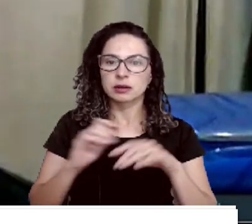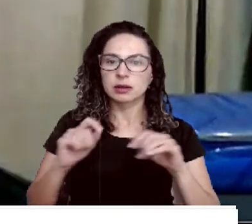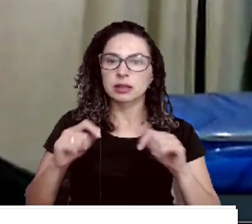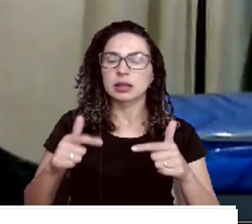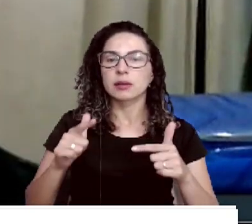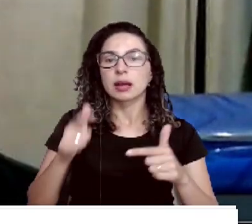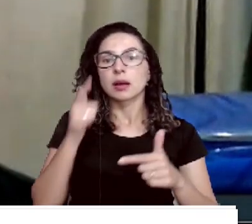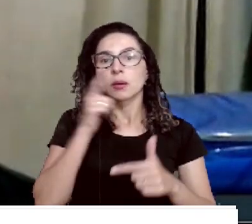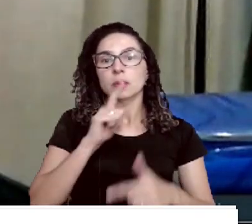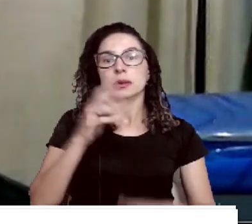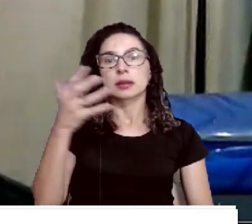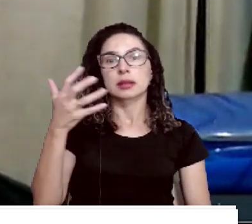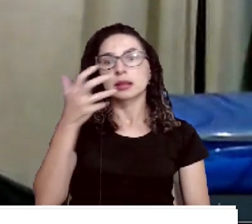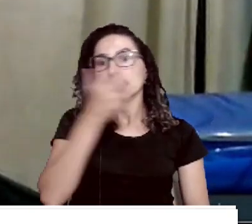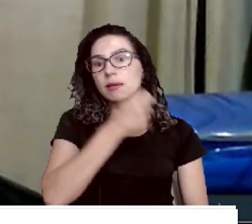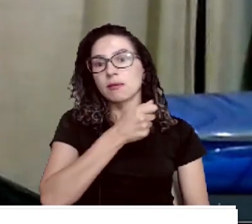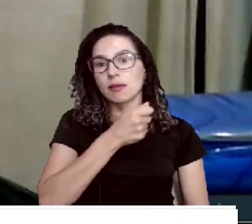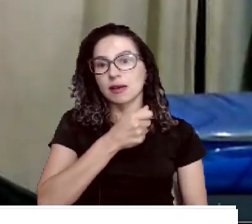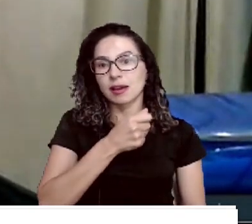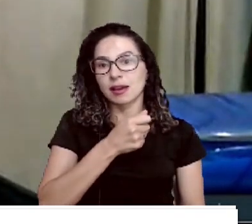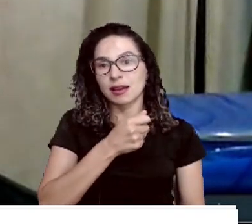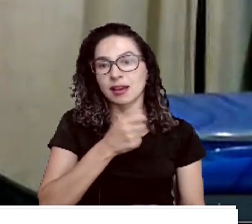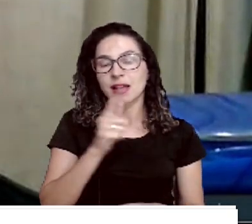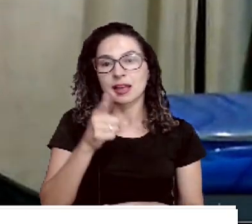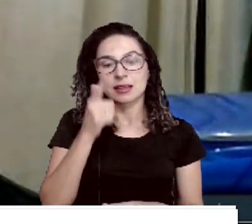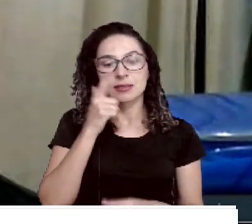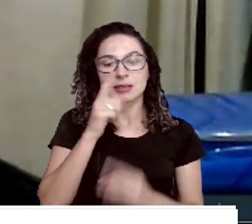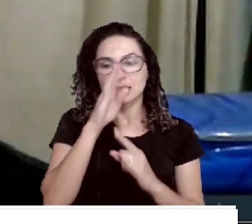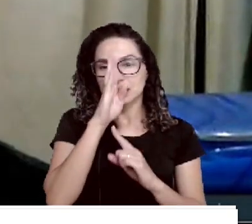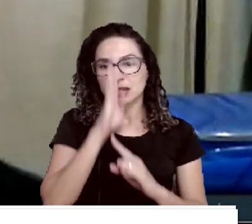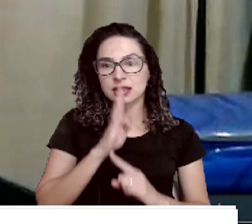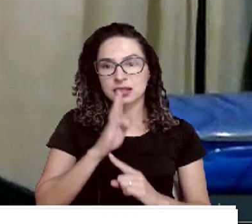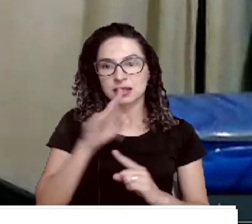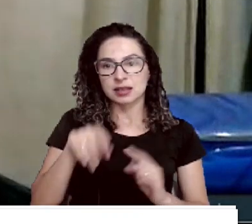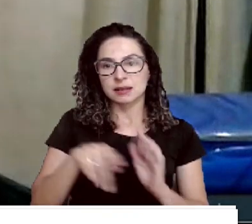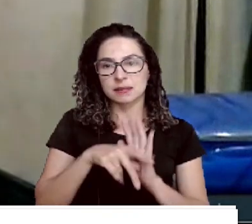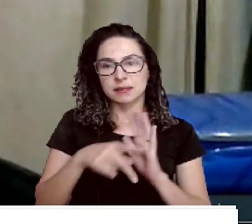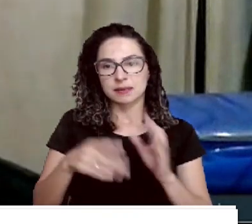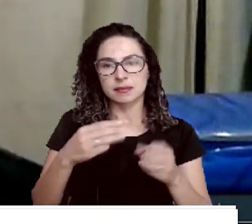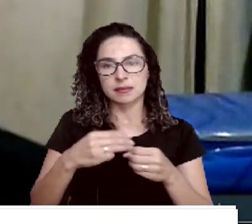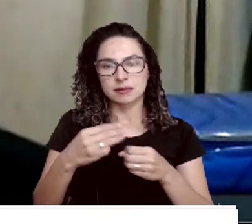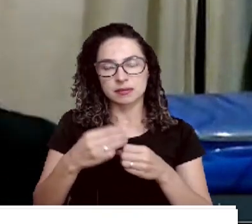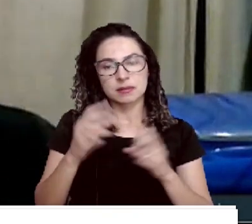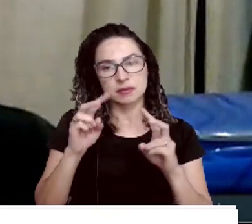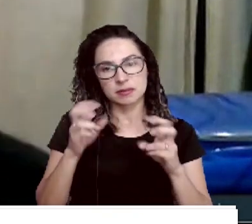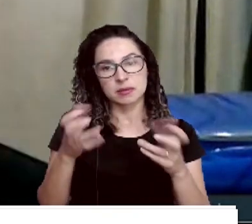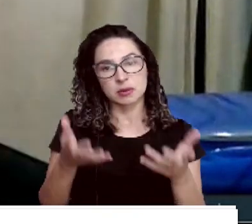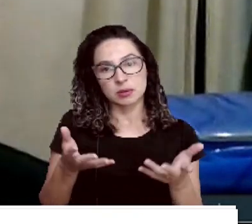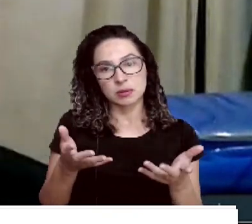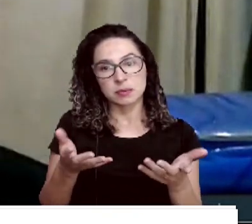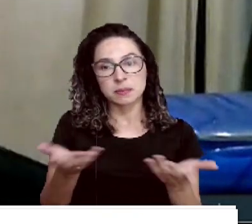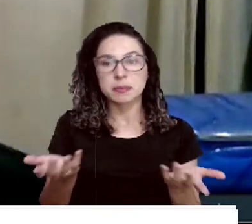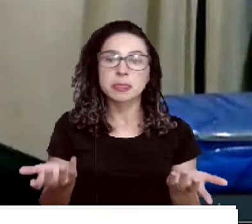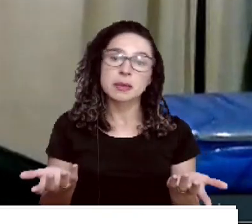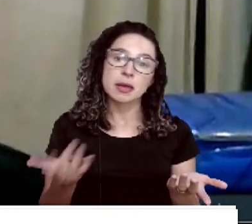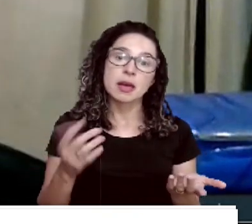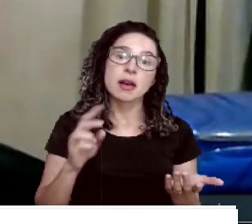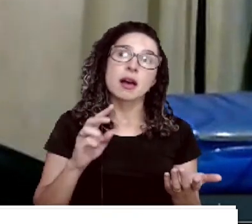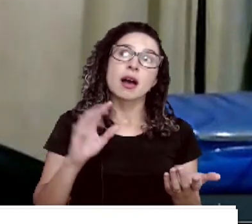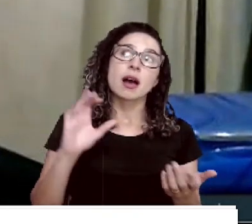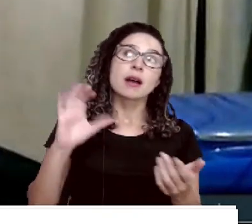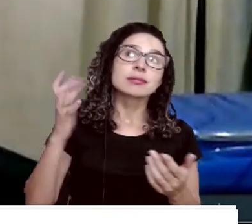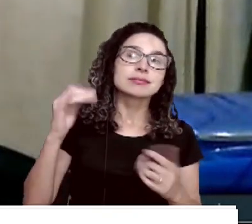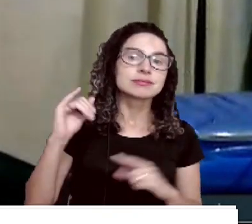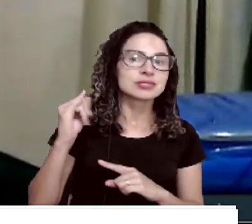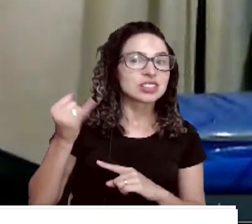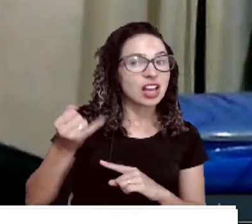salvar essas gratuidades municipais que está em questão hoje. Agora, o que vai acontecer em janeiro é